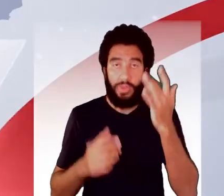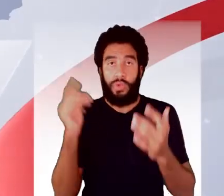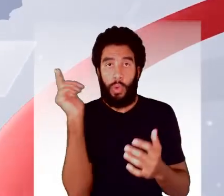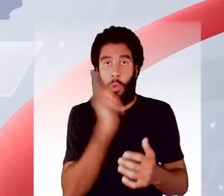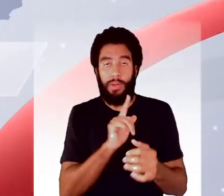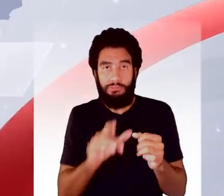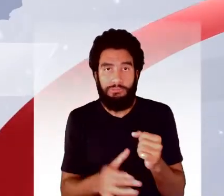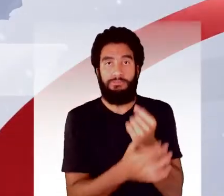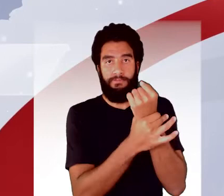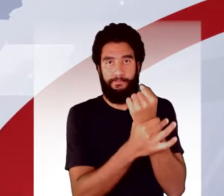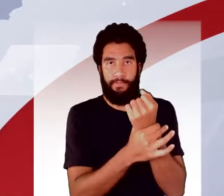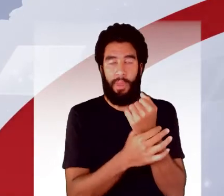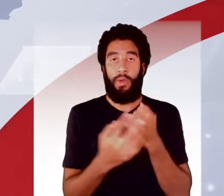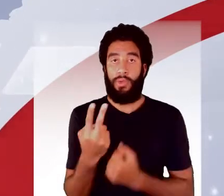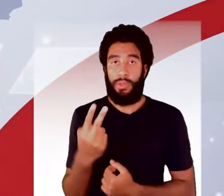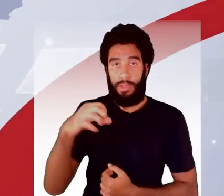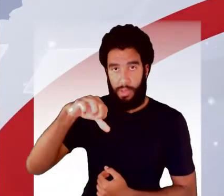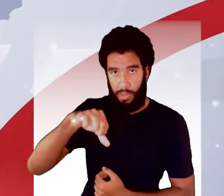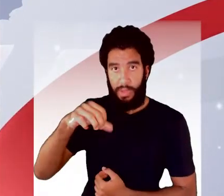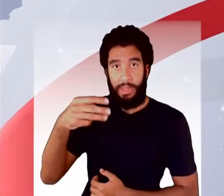455 trabalhadores foram resgatados.